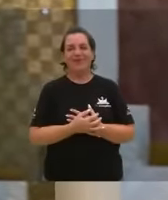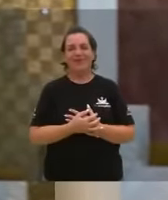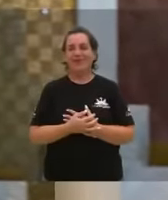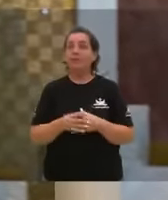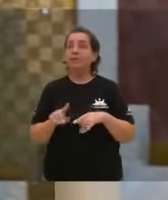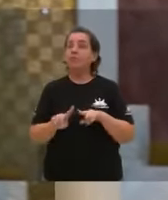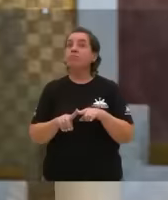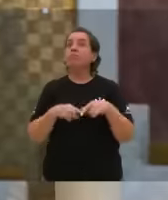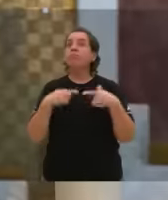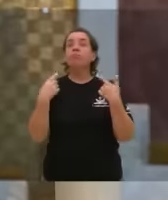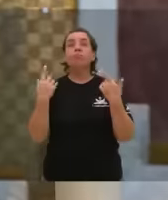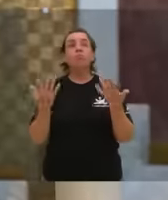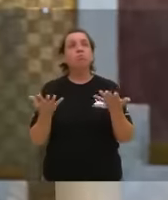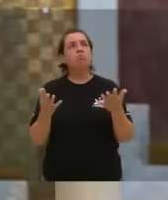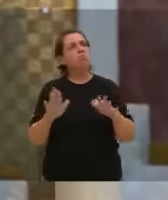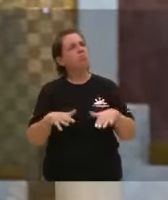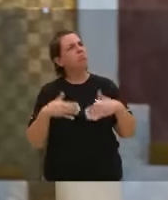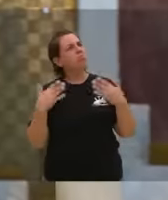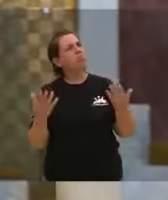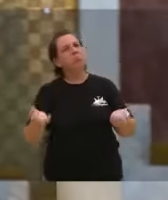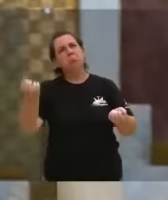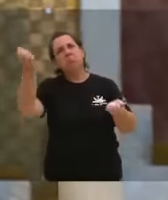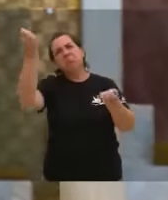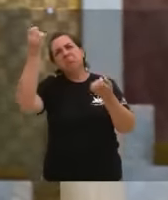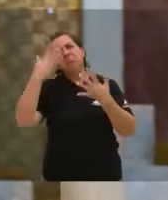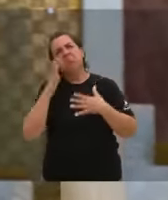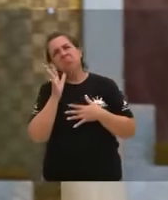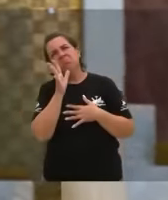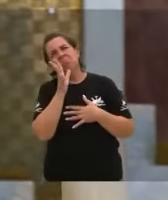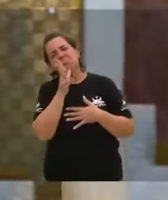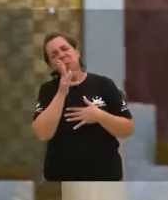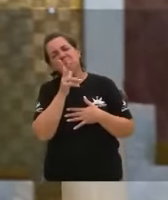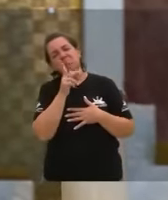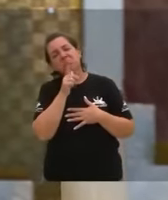Mas e quando a graça demora?